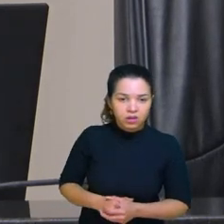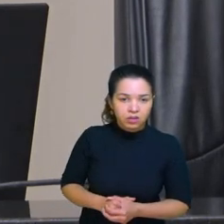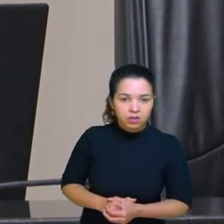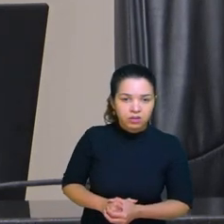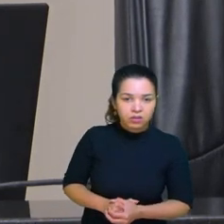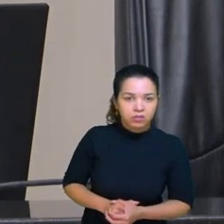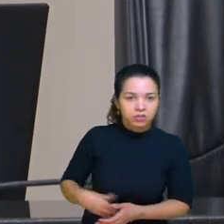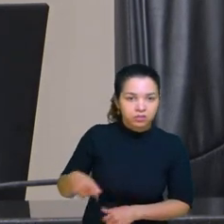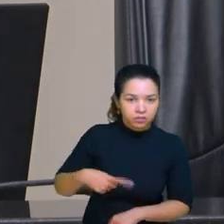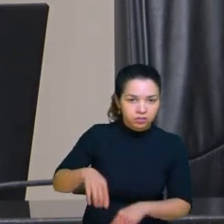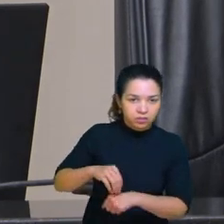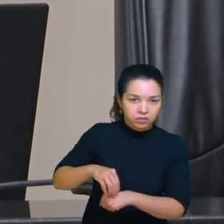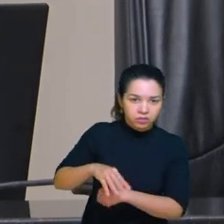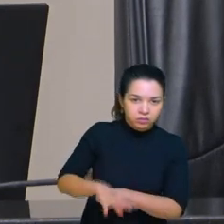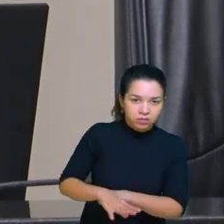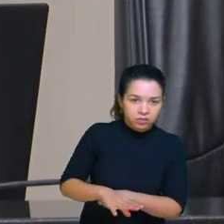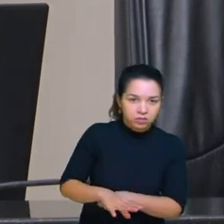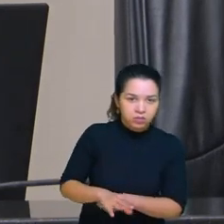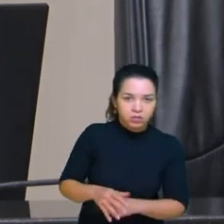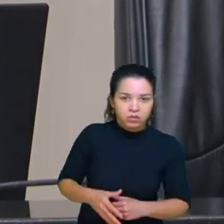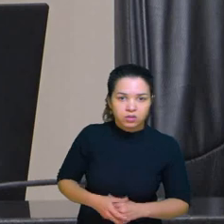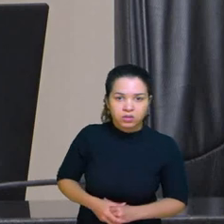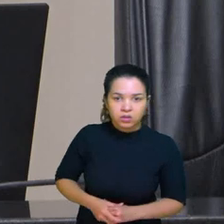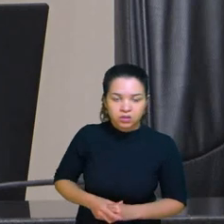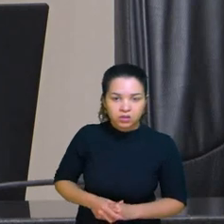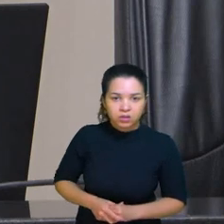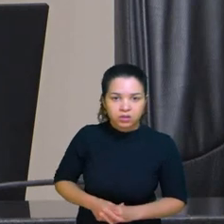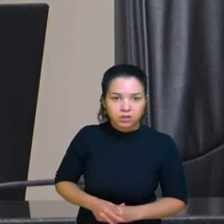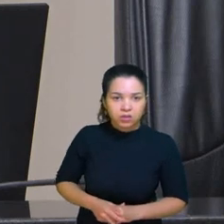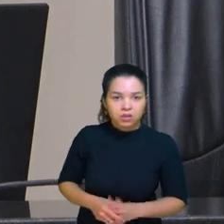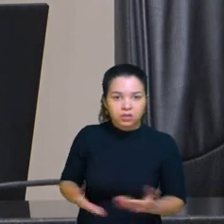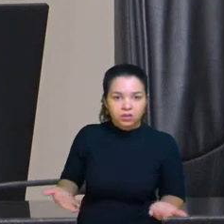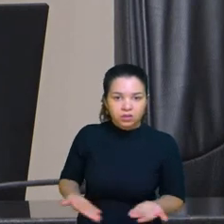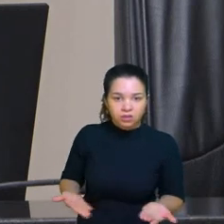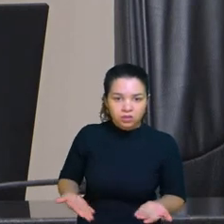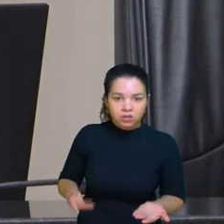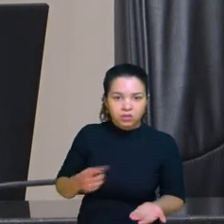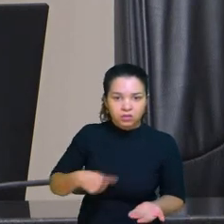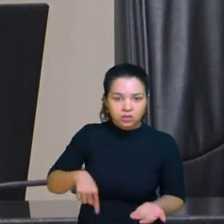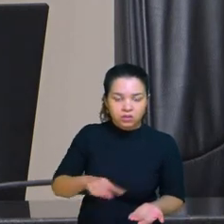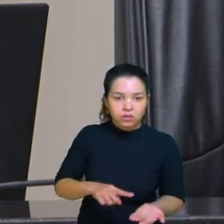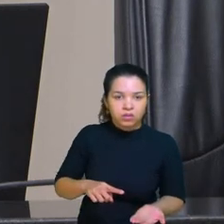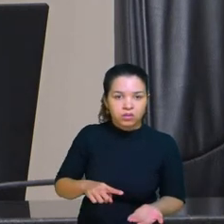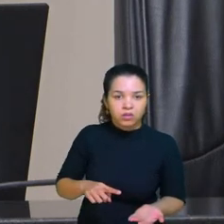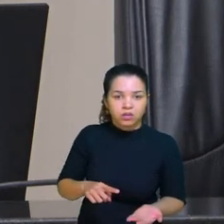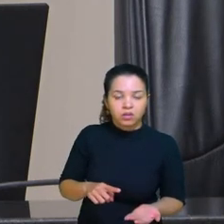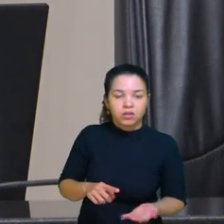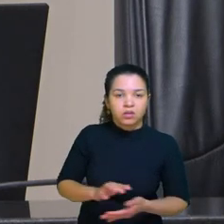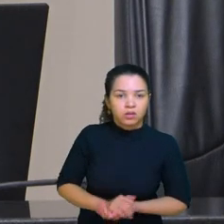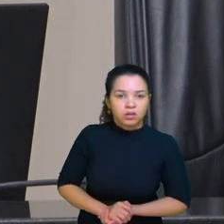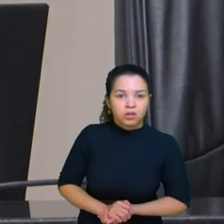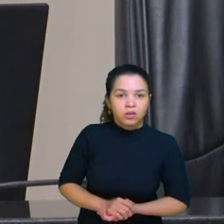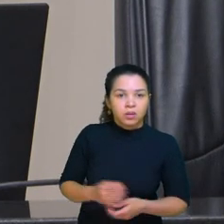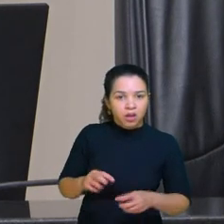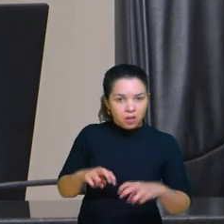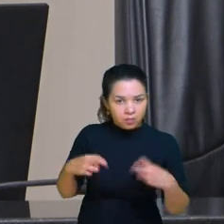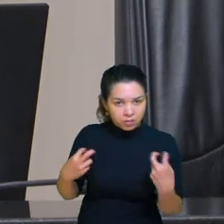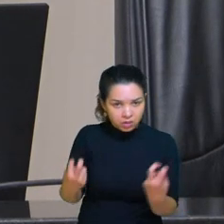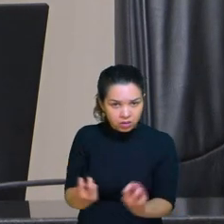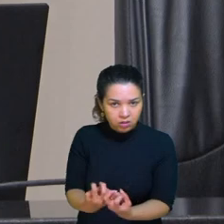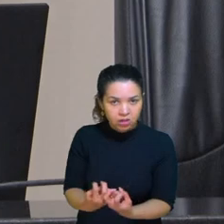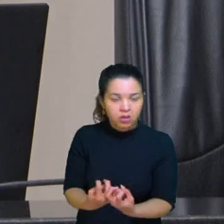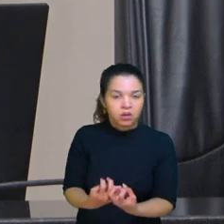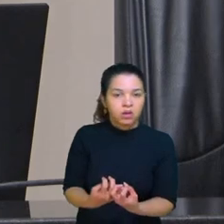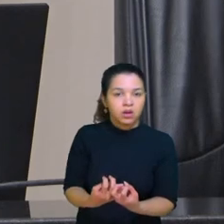a gente à medida que vão fazendo as colocações nós estamos fazendo aqui os ajustes no texto para que a a plenária possa ter uma noção do